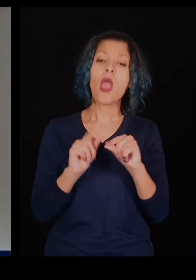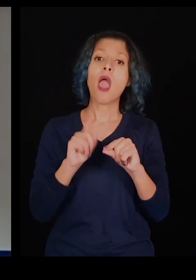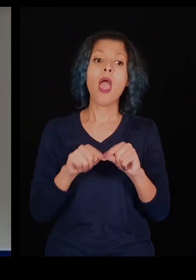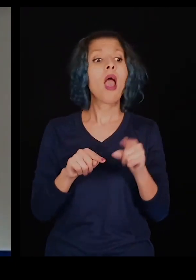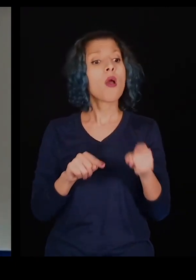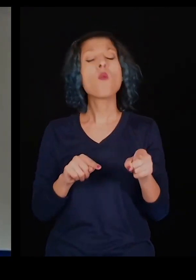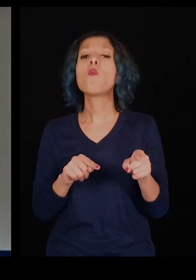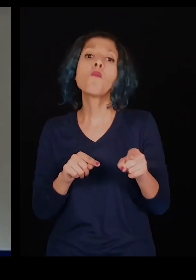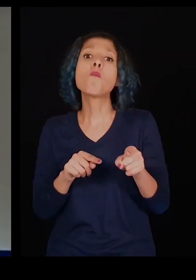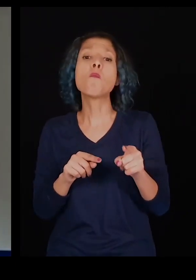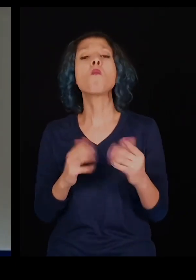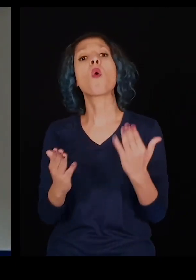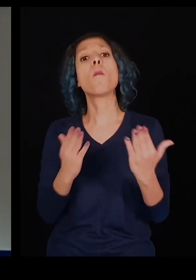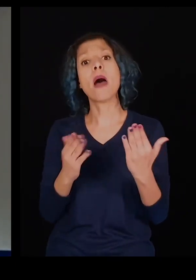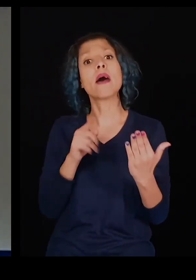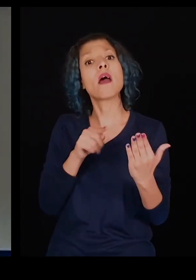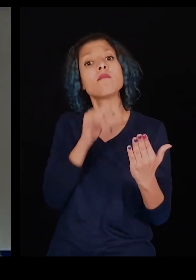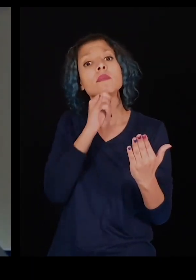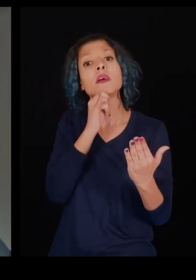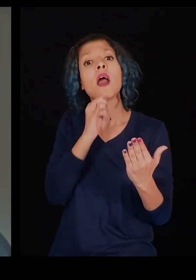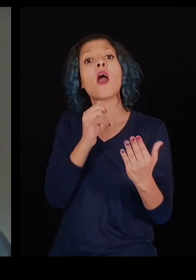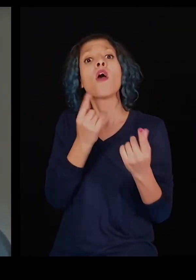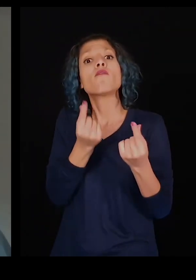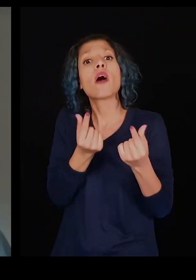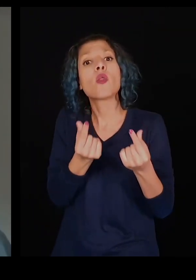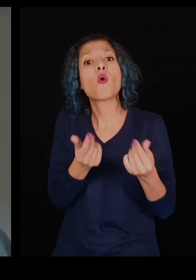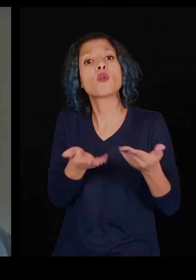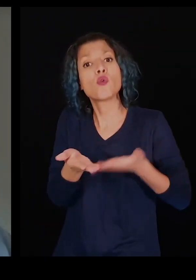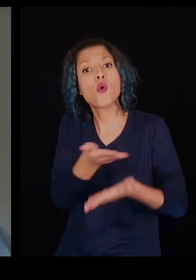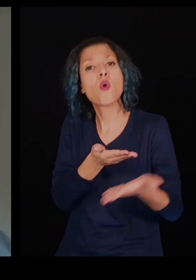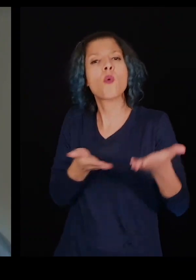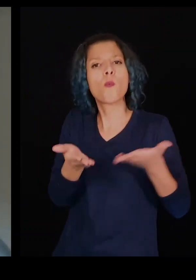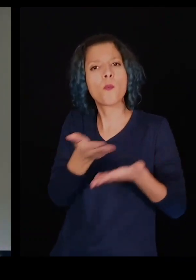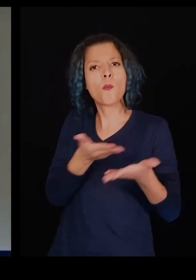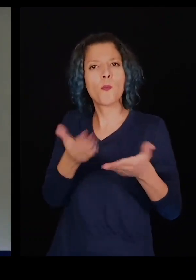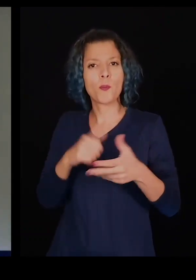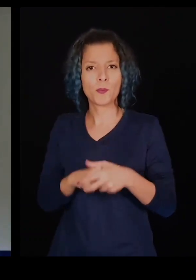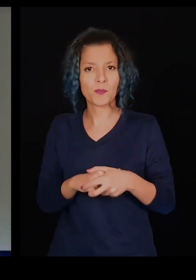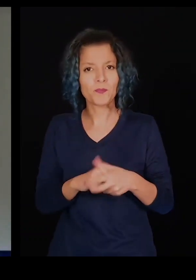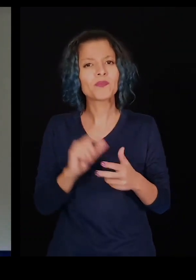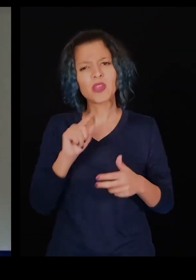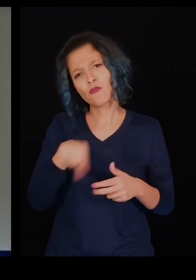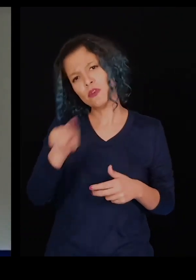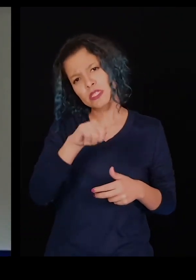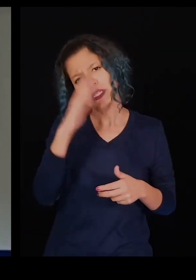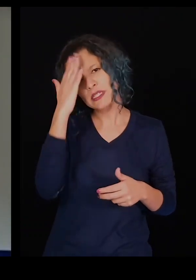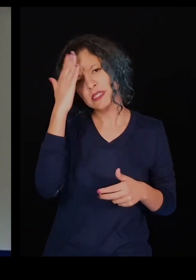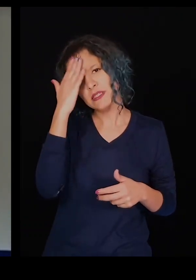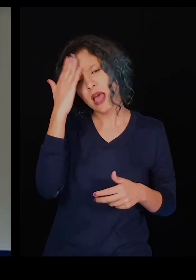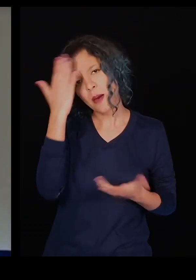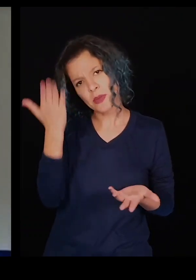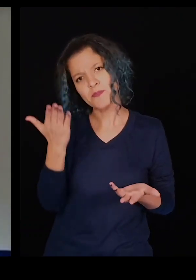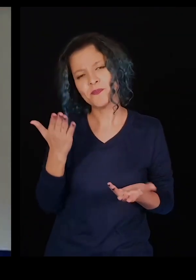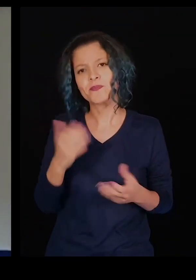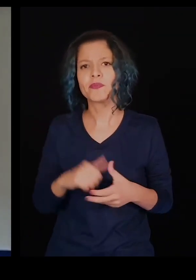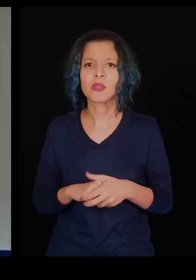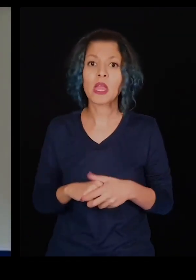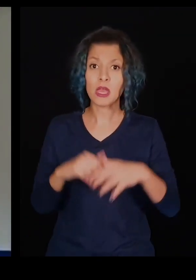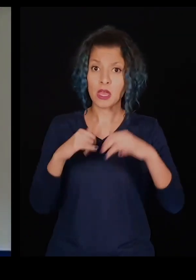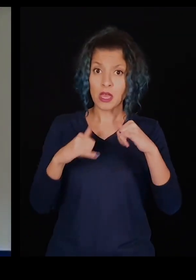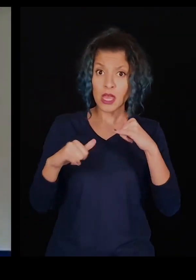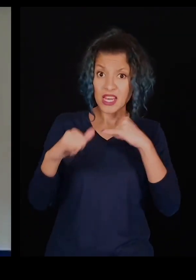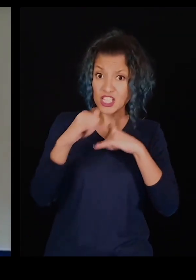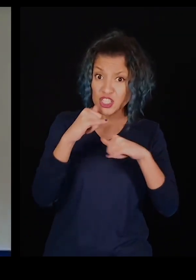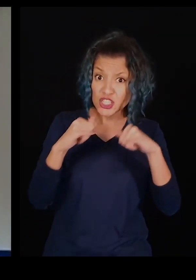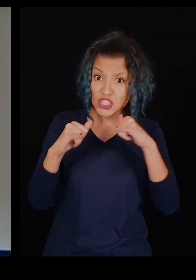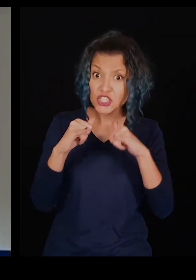quê? Porque é lógico que vocês devem saber, a questão da conta de energia para os hospitais